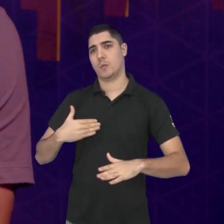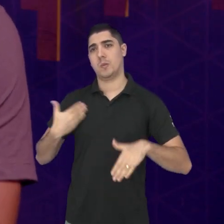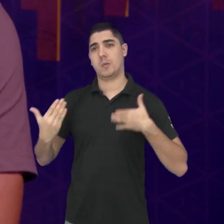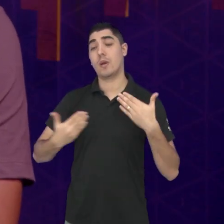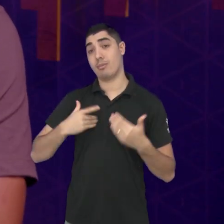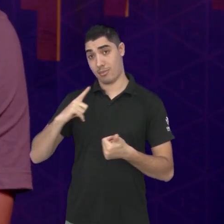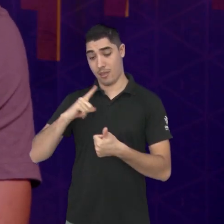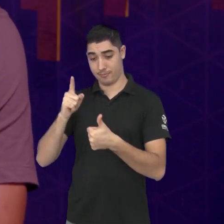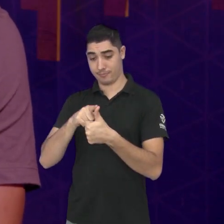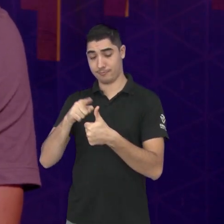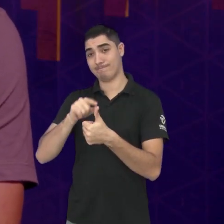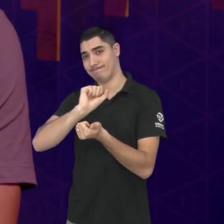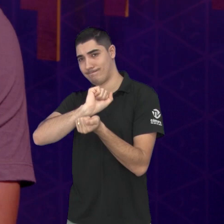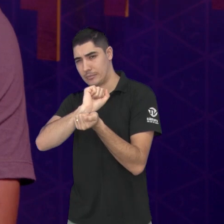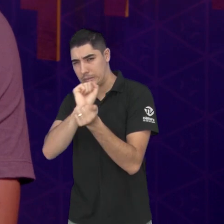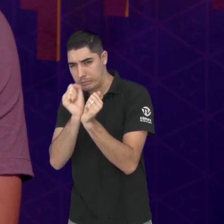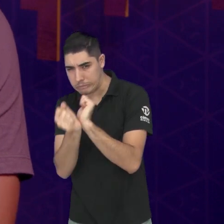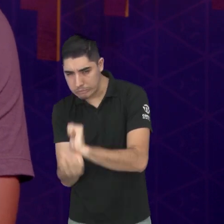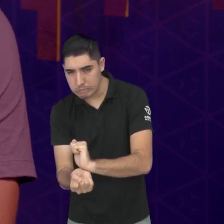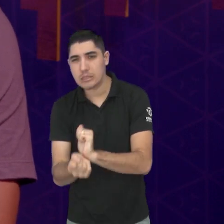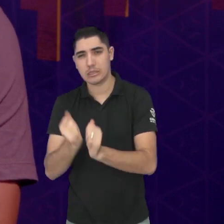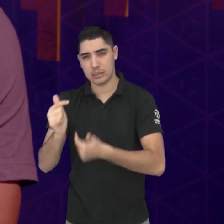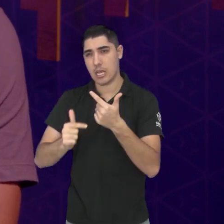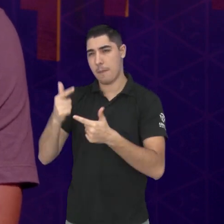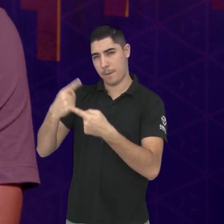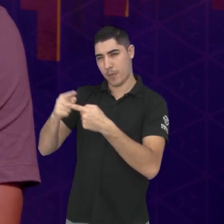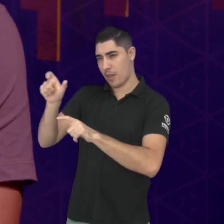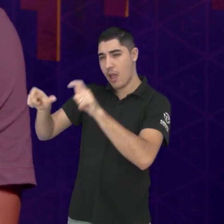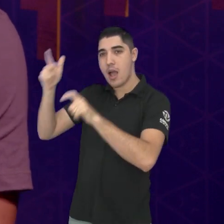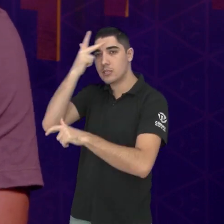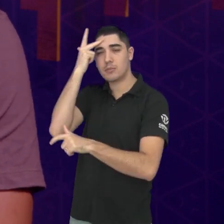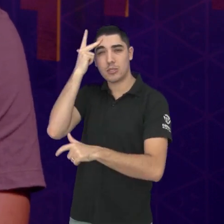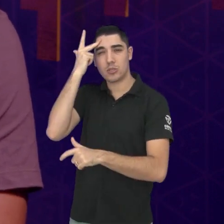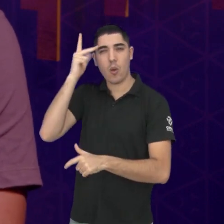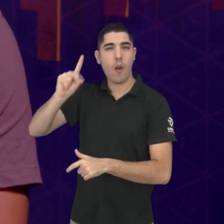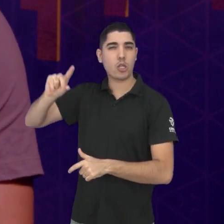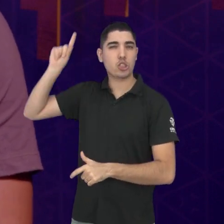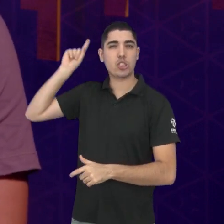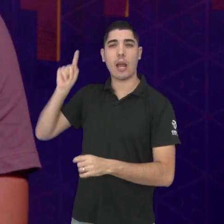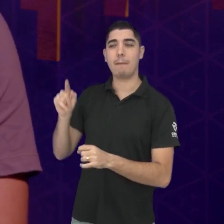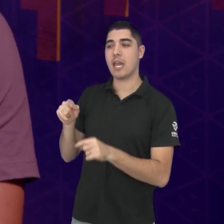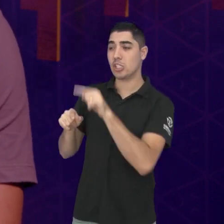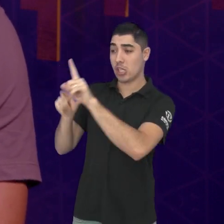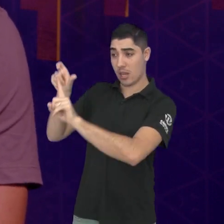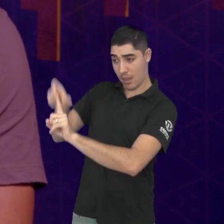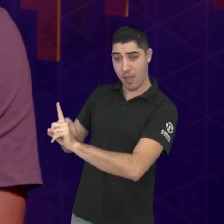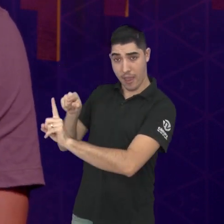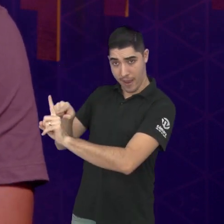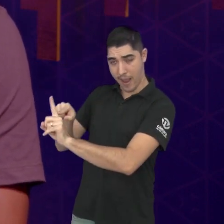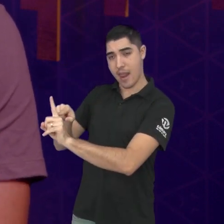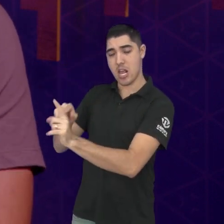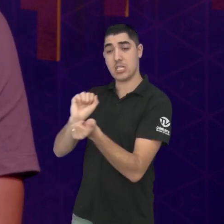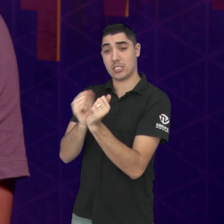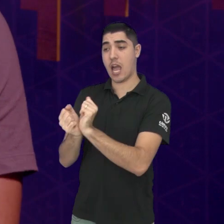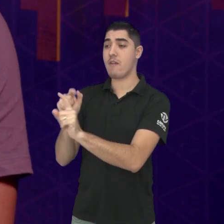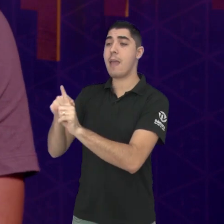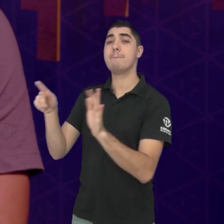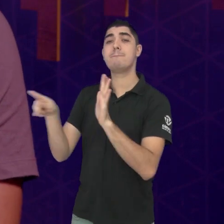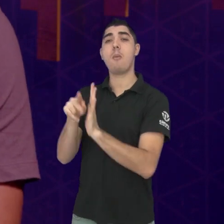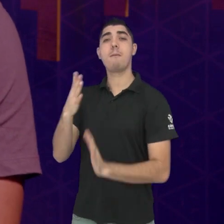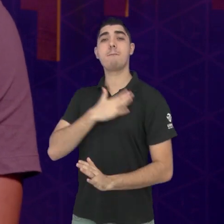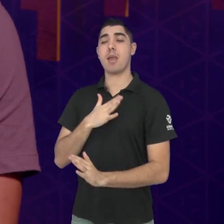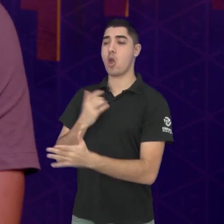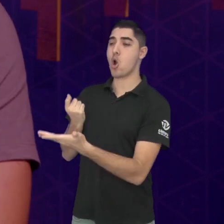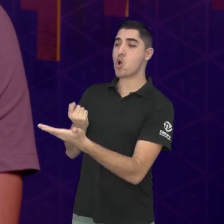tem a escravidão, que as pessoas eram comercializadas, elas eram propriedade de alguém,